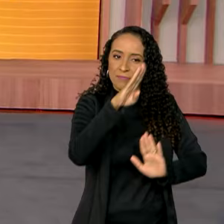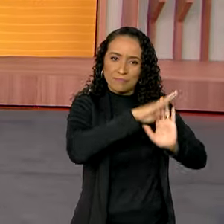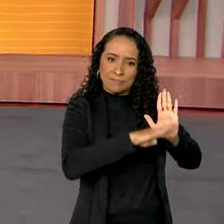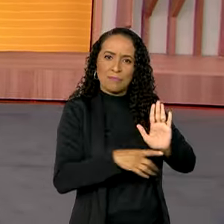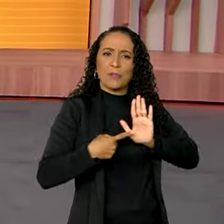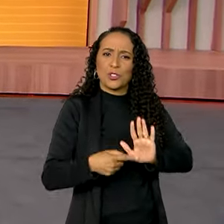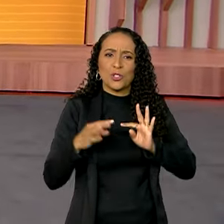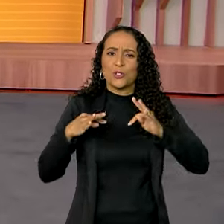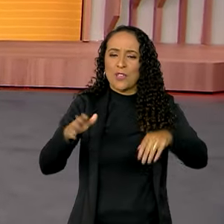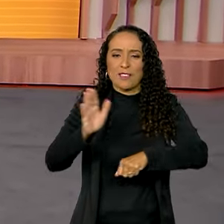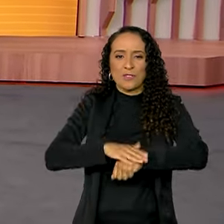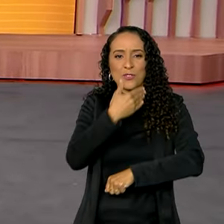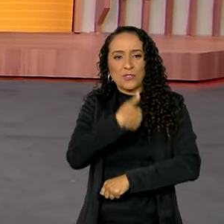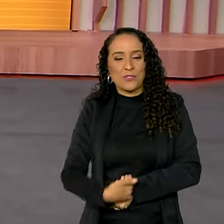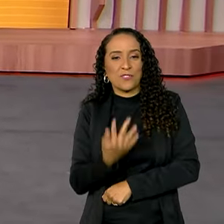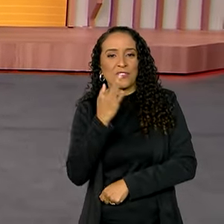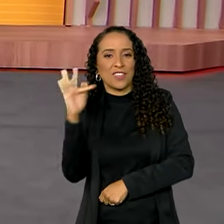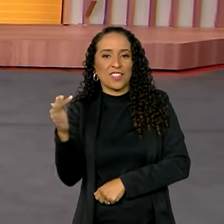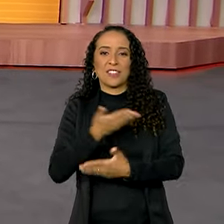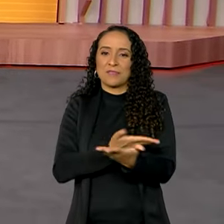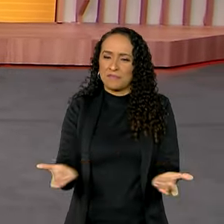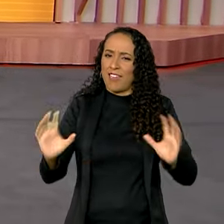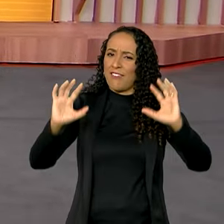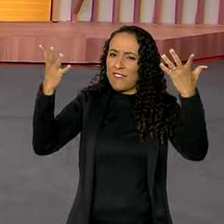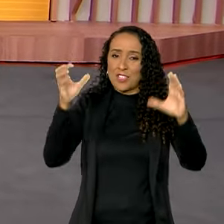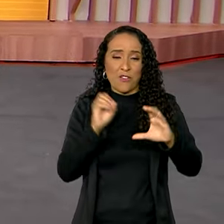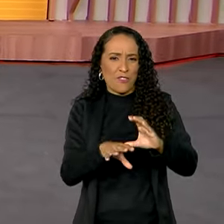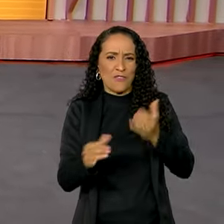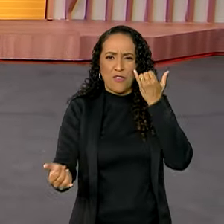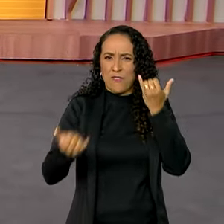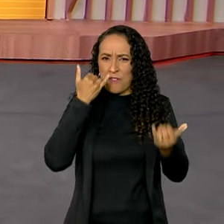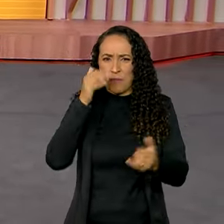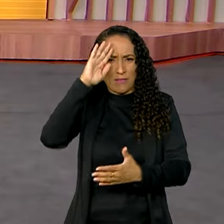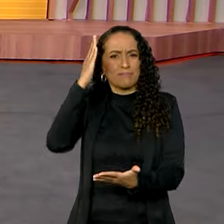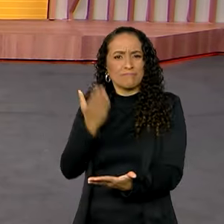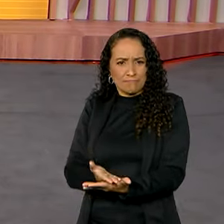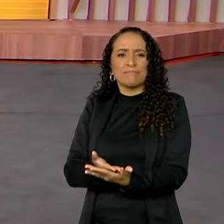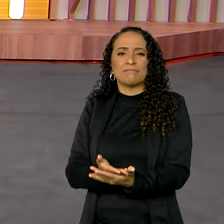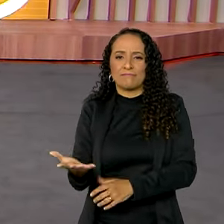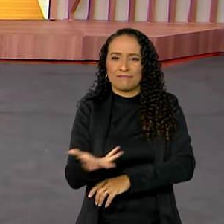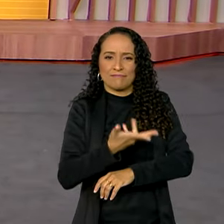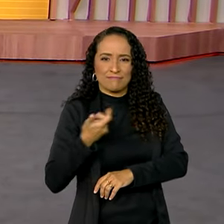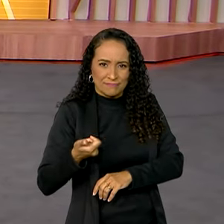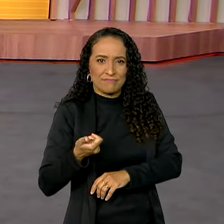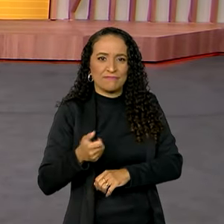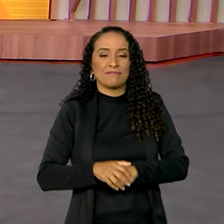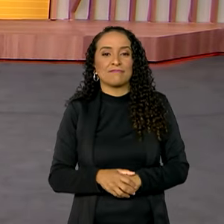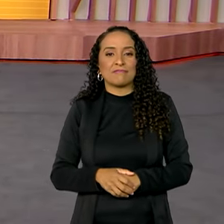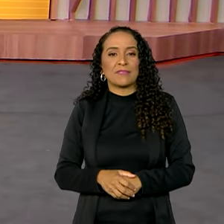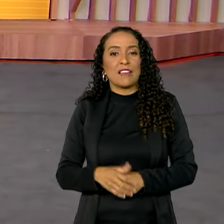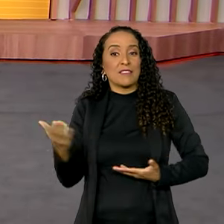programação, mostrando todas as ações do governo federal, eventos ao vivo, informação de qualidade, informação